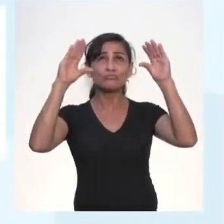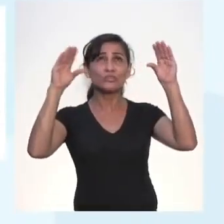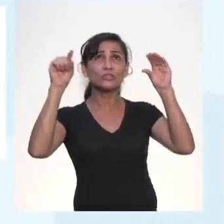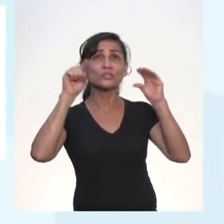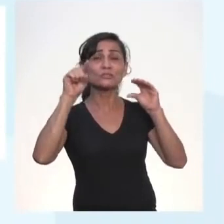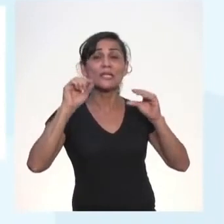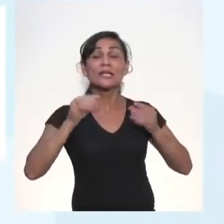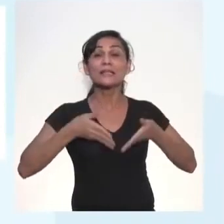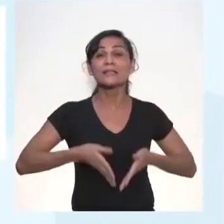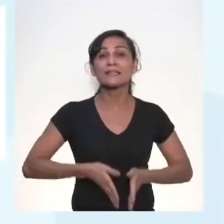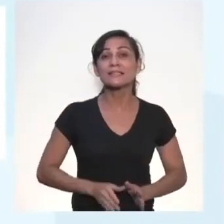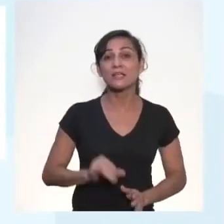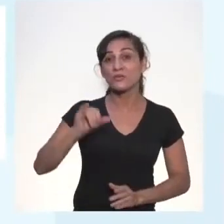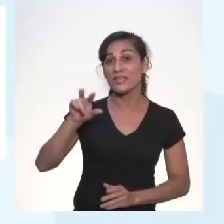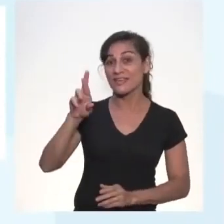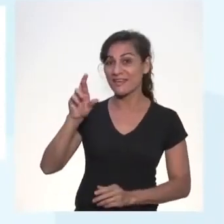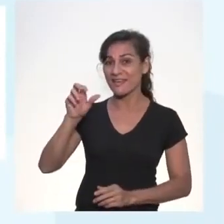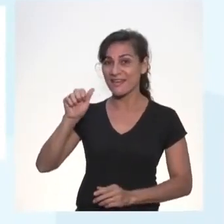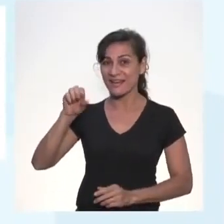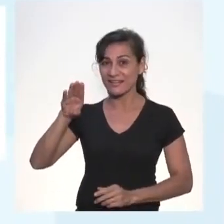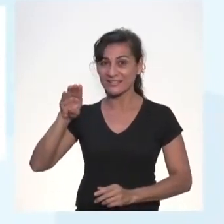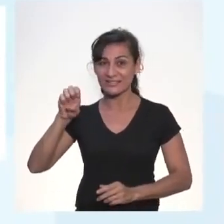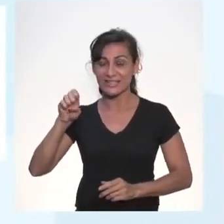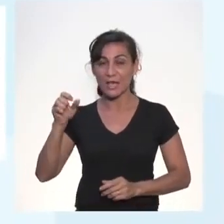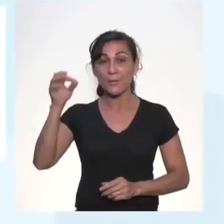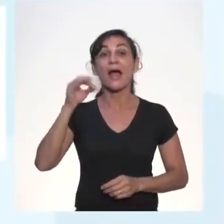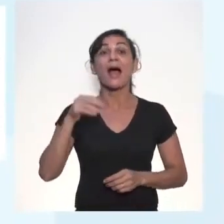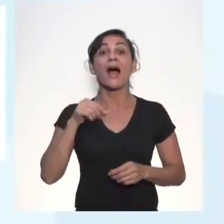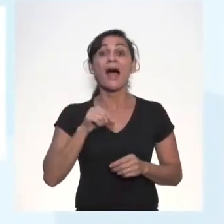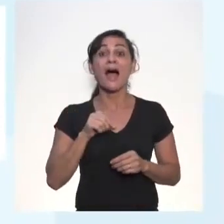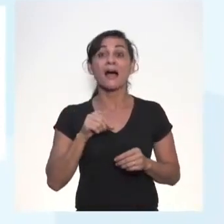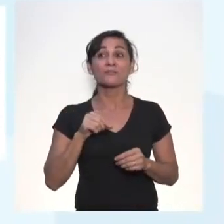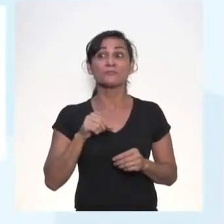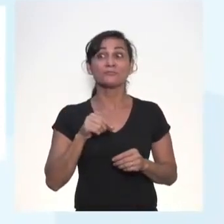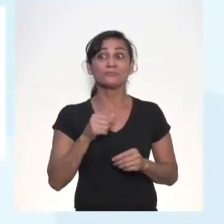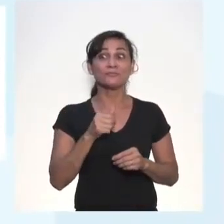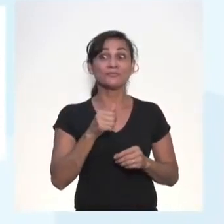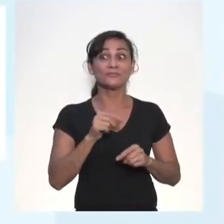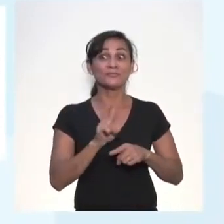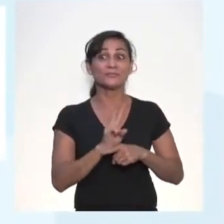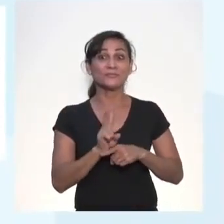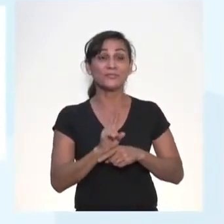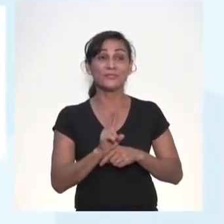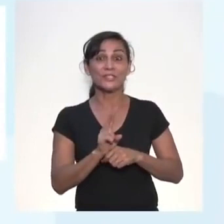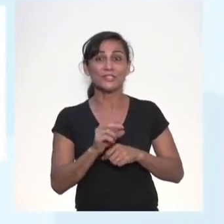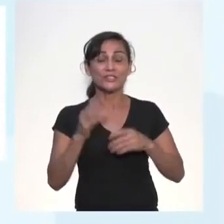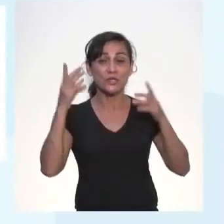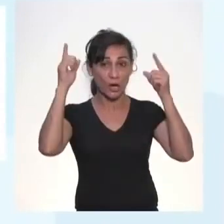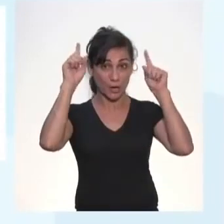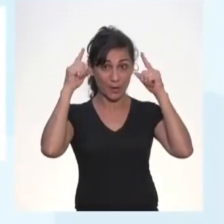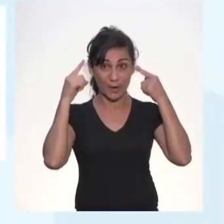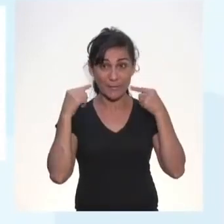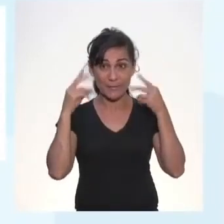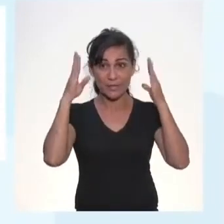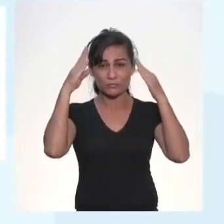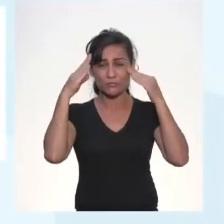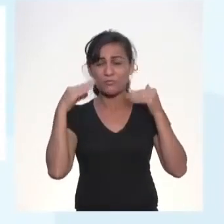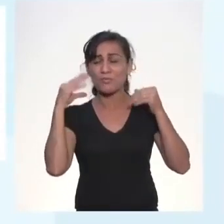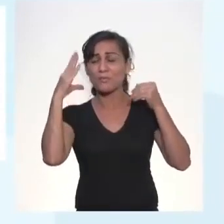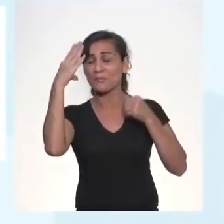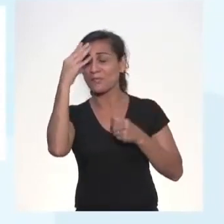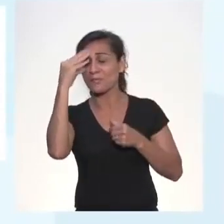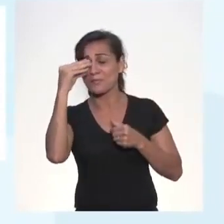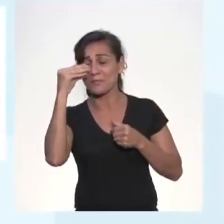nasceu Iracema. Iracema, a virgem dos lábios de mel, que tinha os cabelos mais negros que a asa da graúna, e